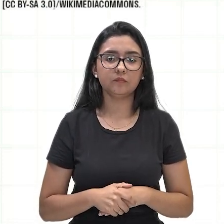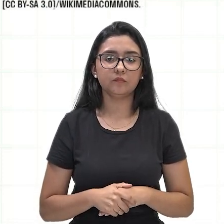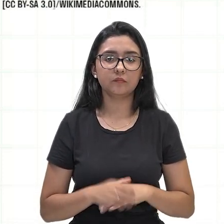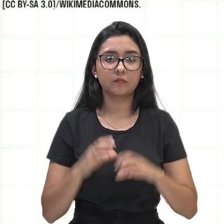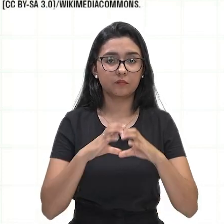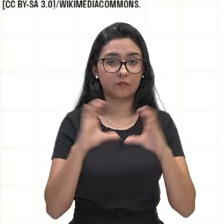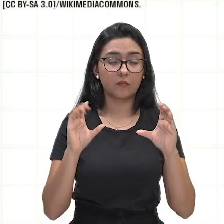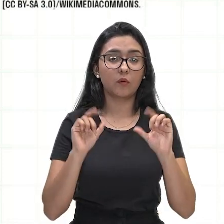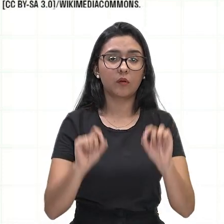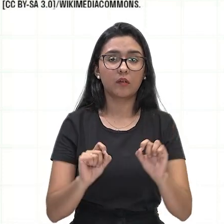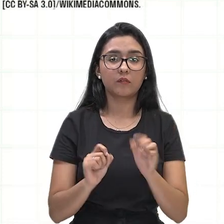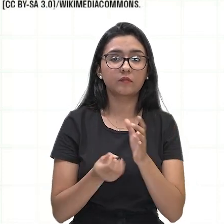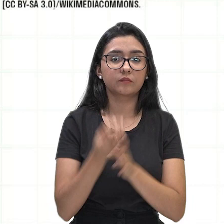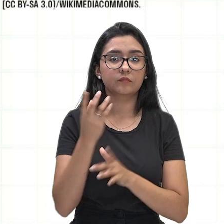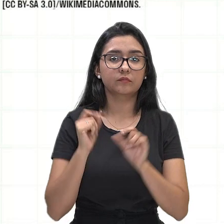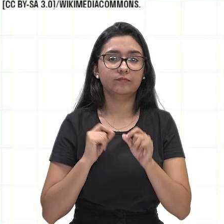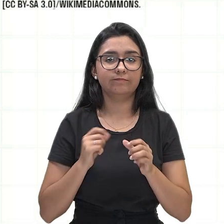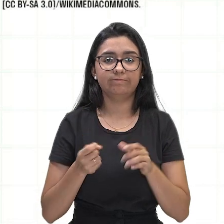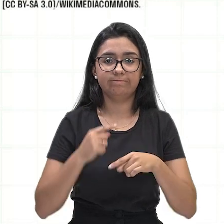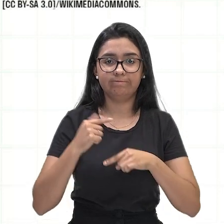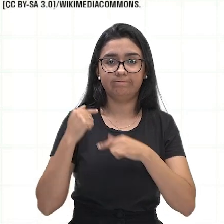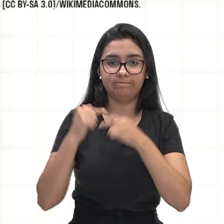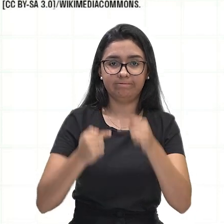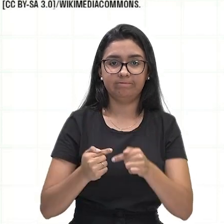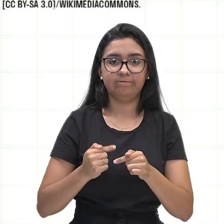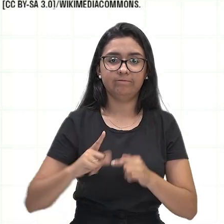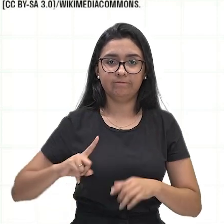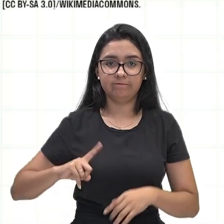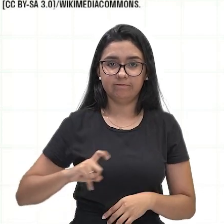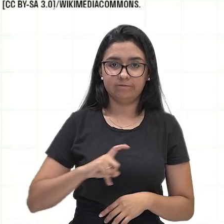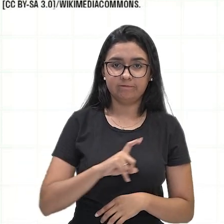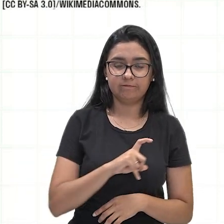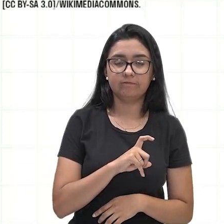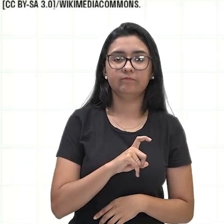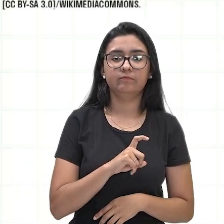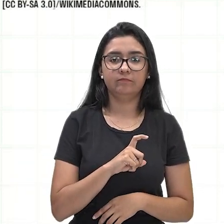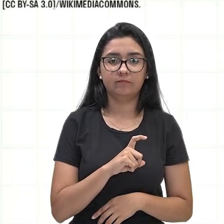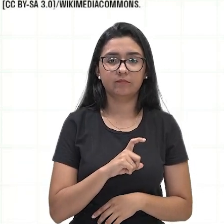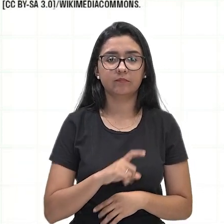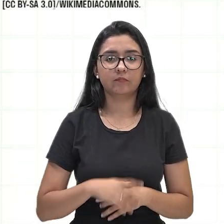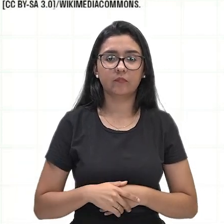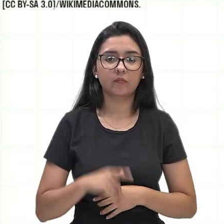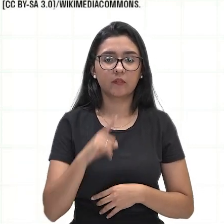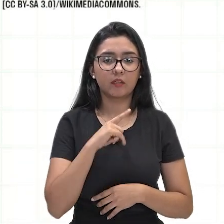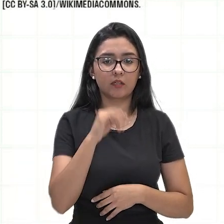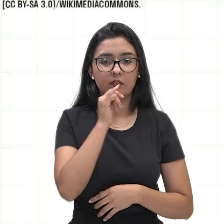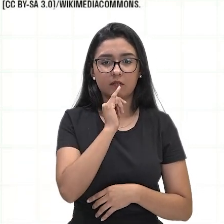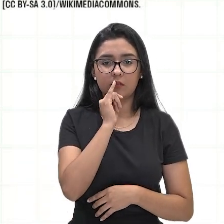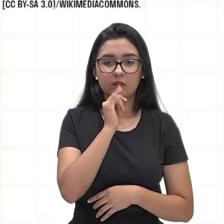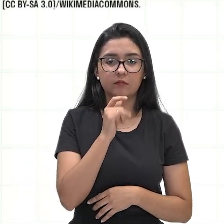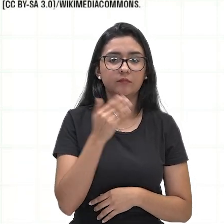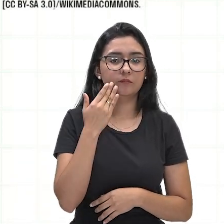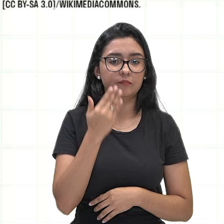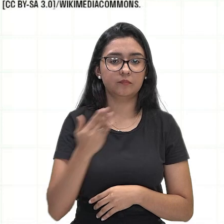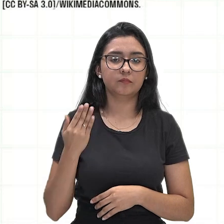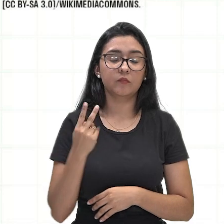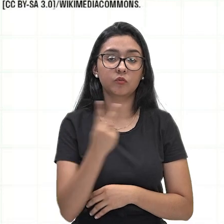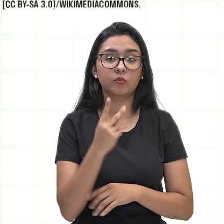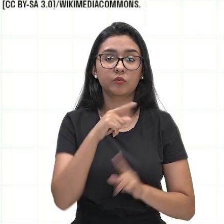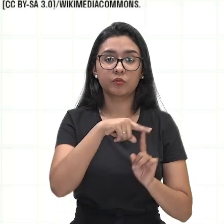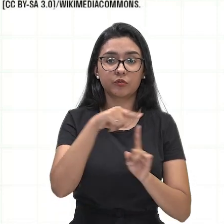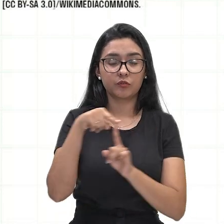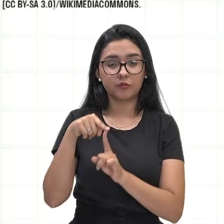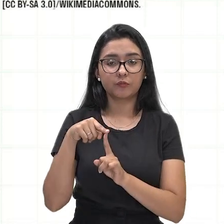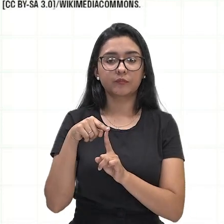vai eclodir e vai formar aí os indivíduos adultos, né? Nós temos aqui, por exemplo, a Taenia